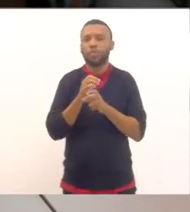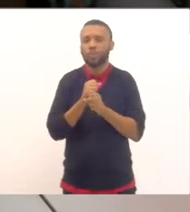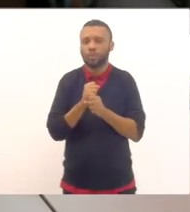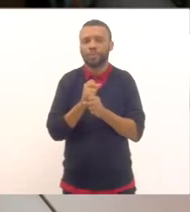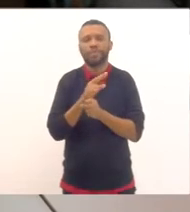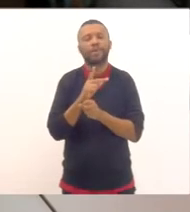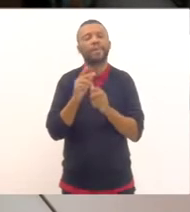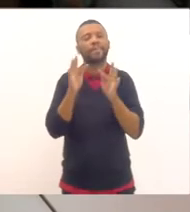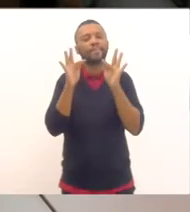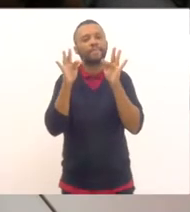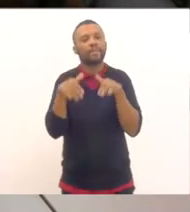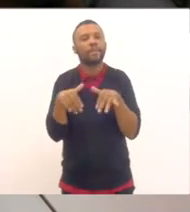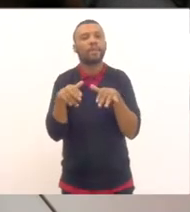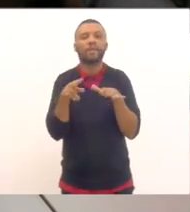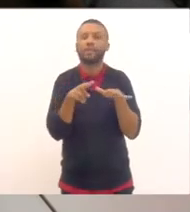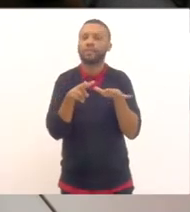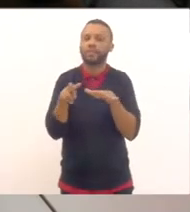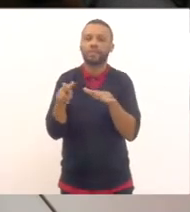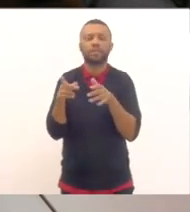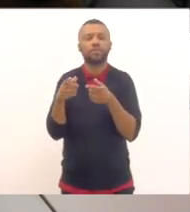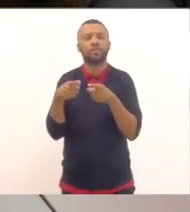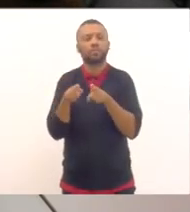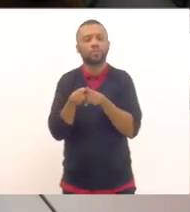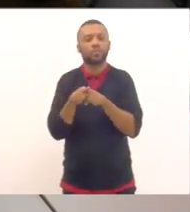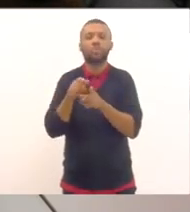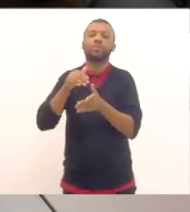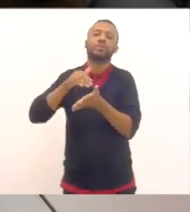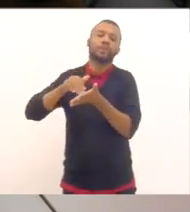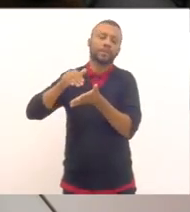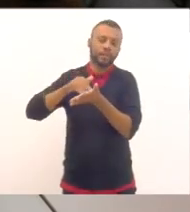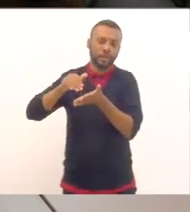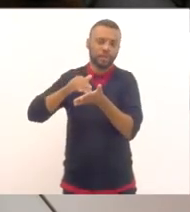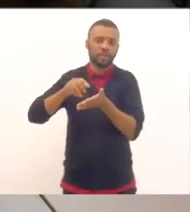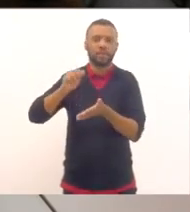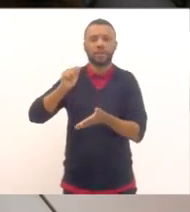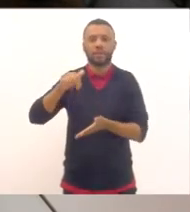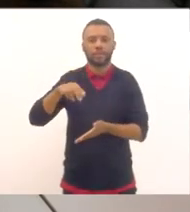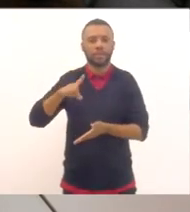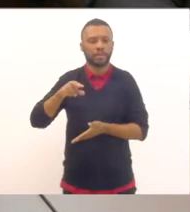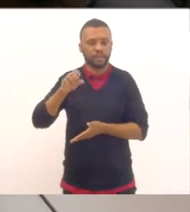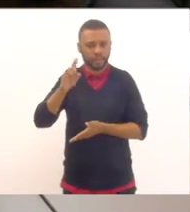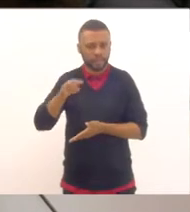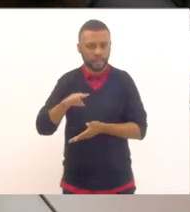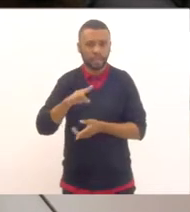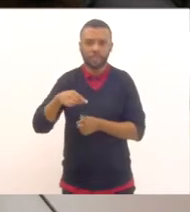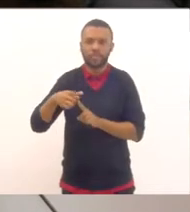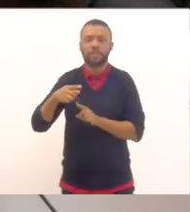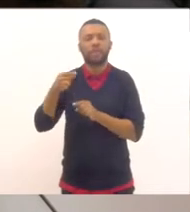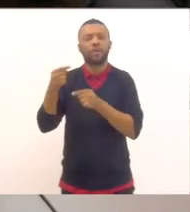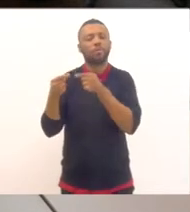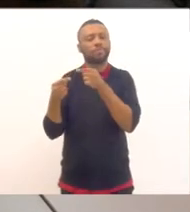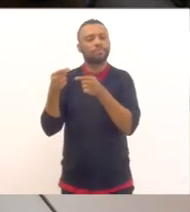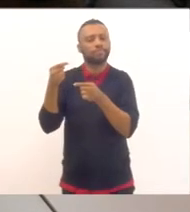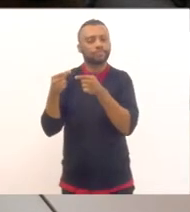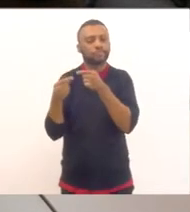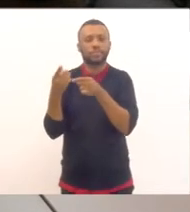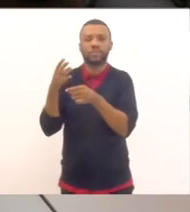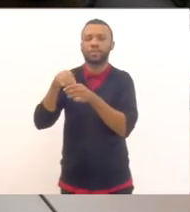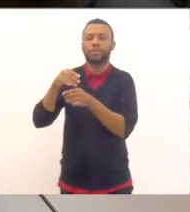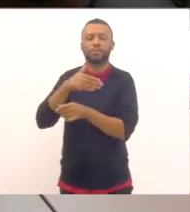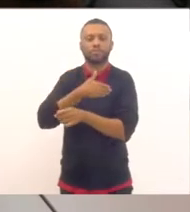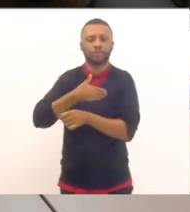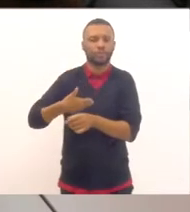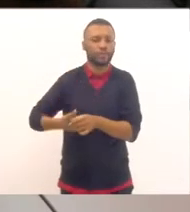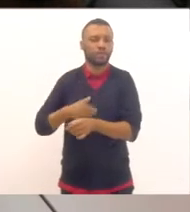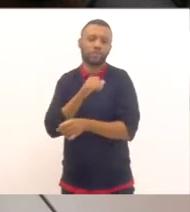deve fechar essa semana com a setrans com secretário André bom e depois ter os trâmites dentro do Governo do Estado